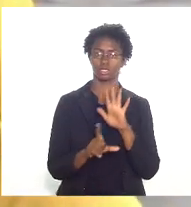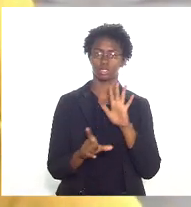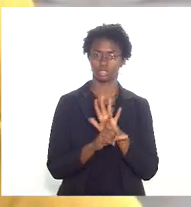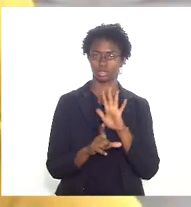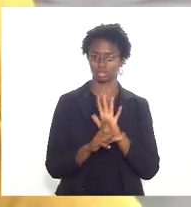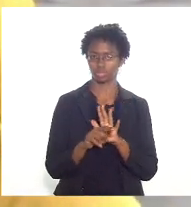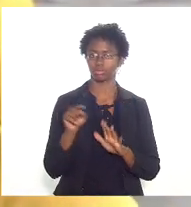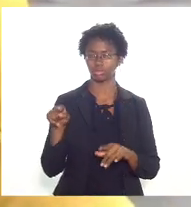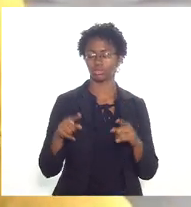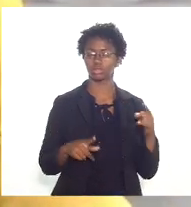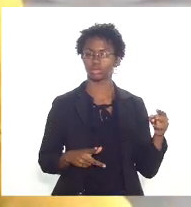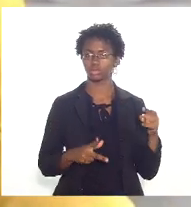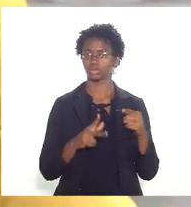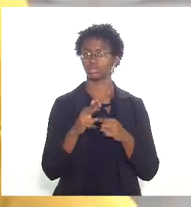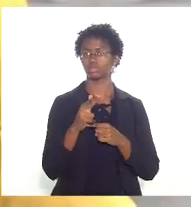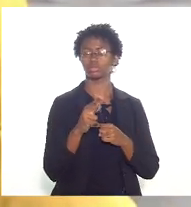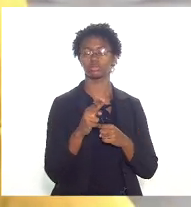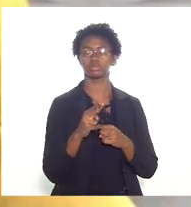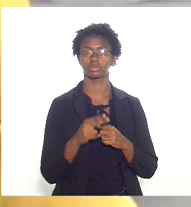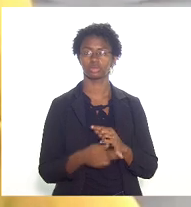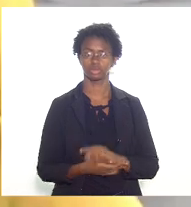inviabilizar a